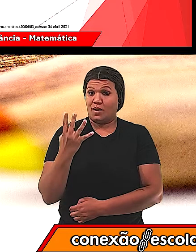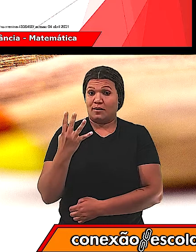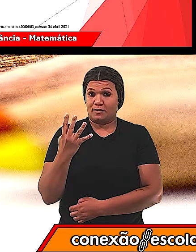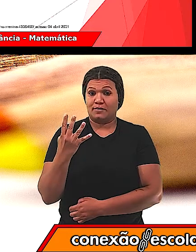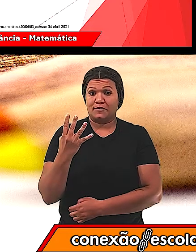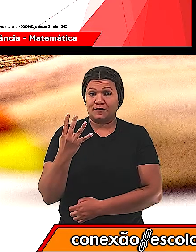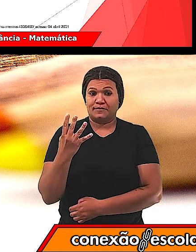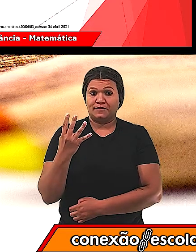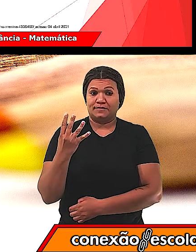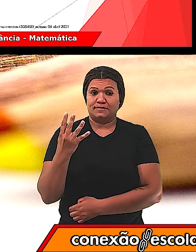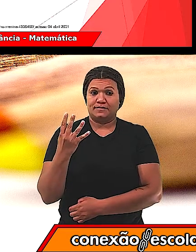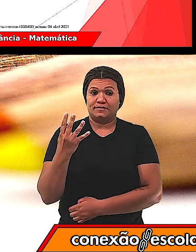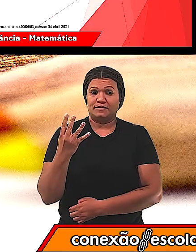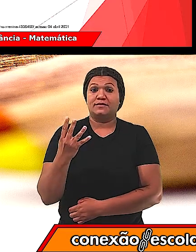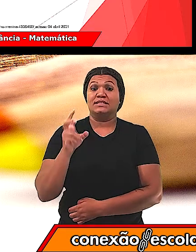4,